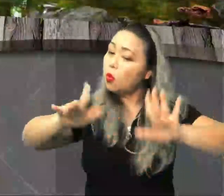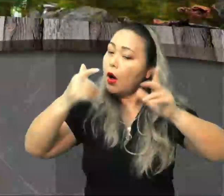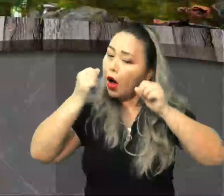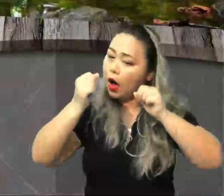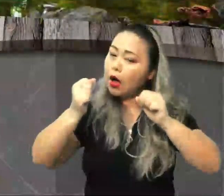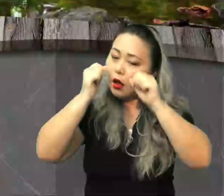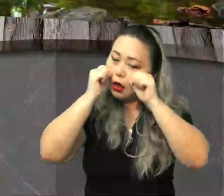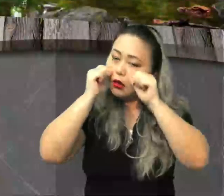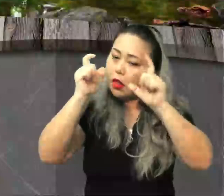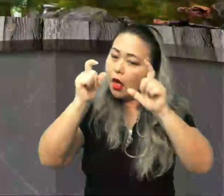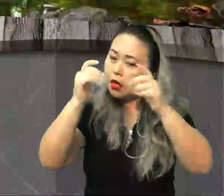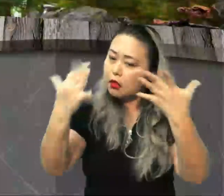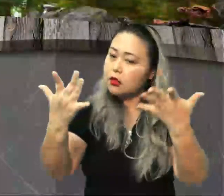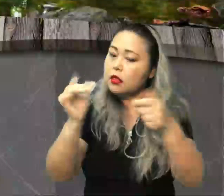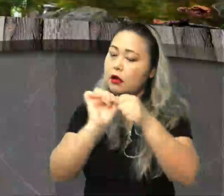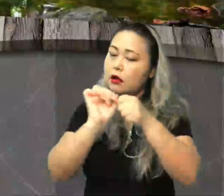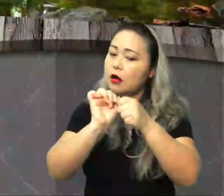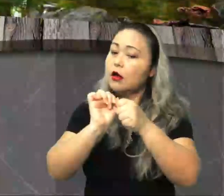atenção na